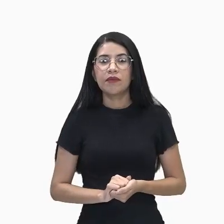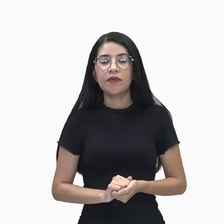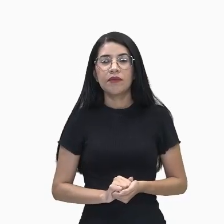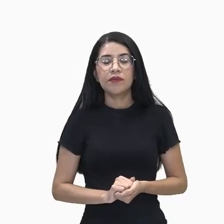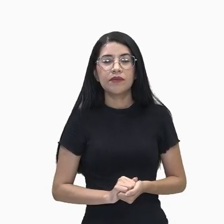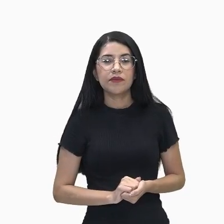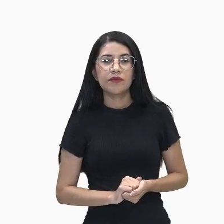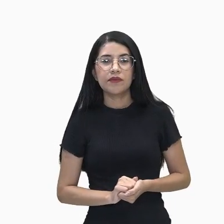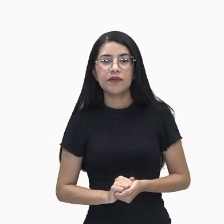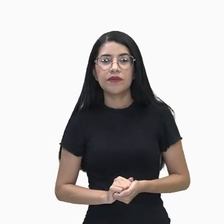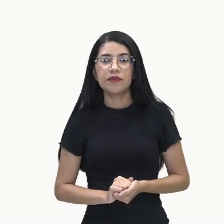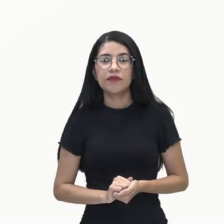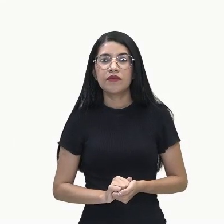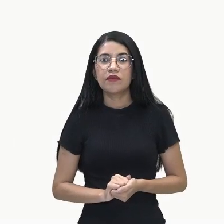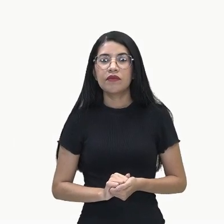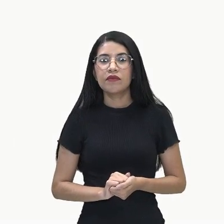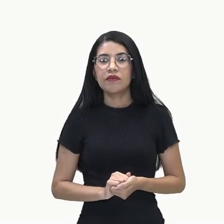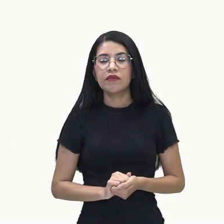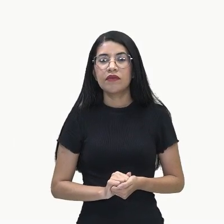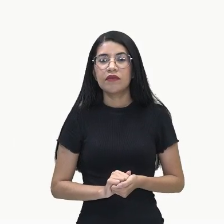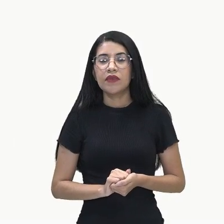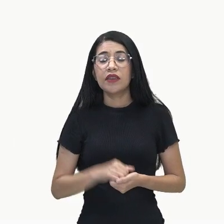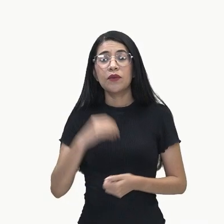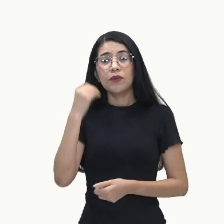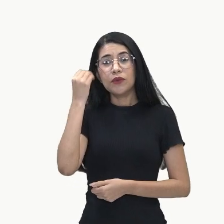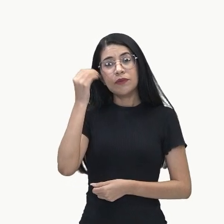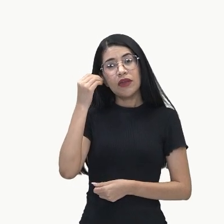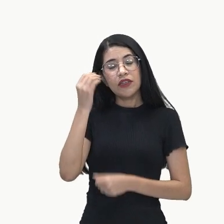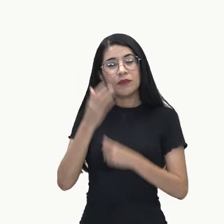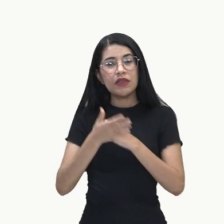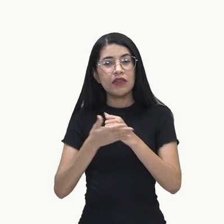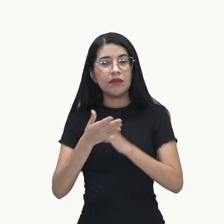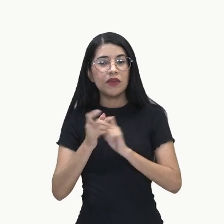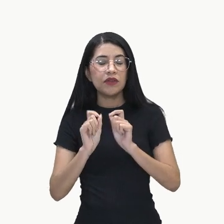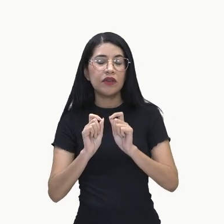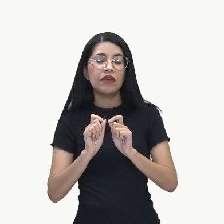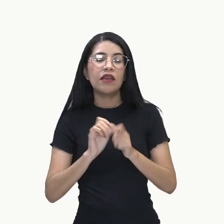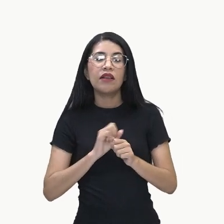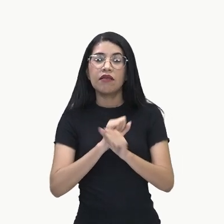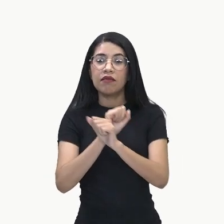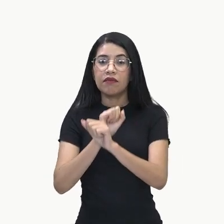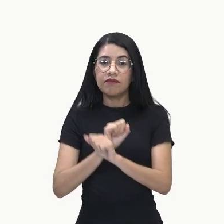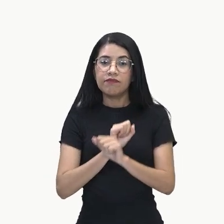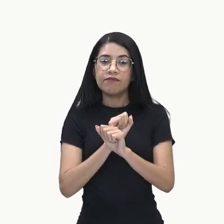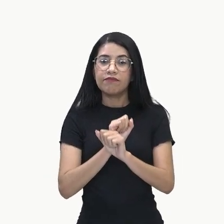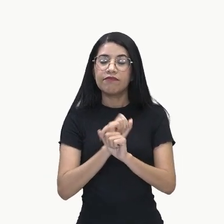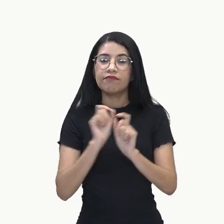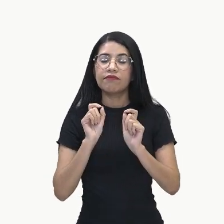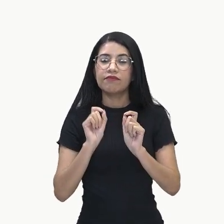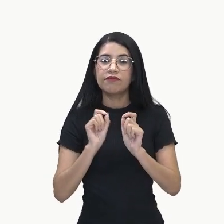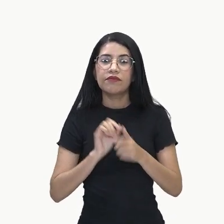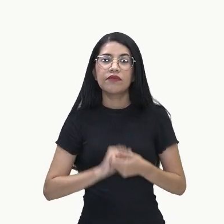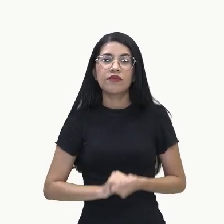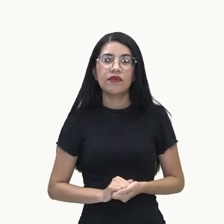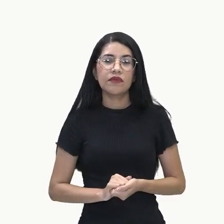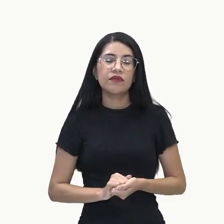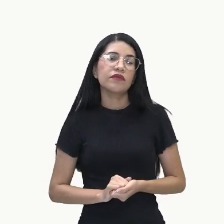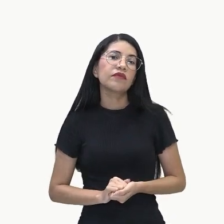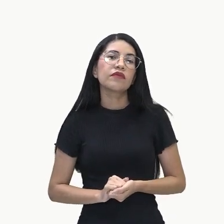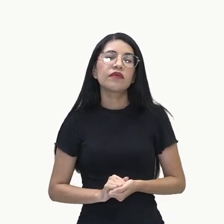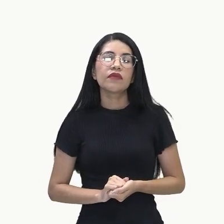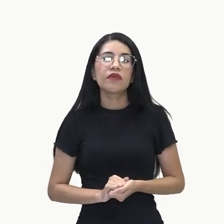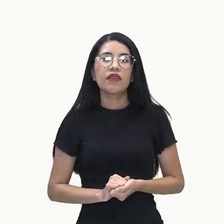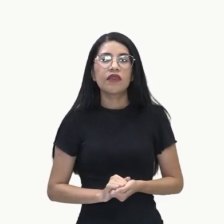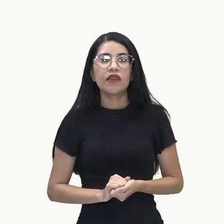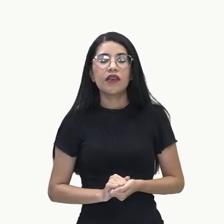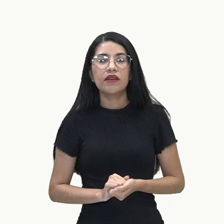só. Basicamente, o empirismo, ele defende que... Aqui, tá? O que o empirismo